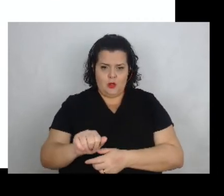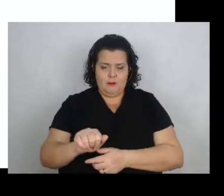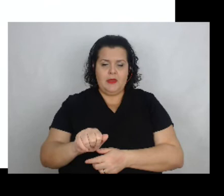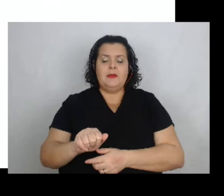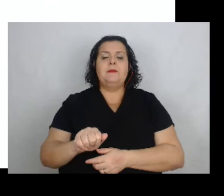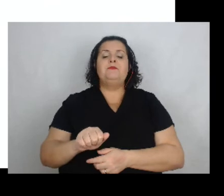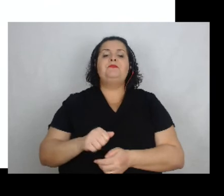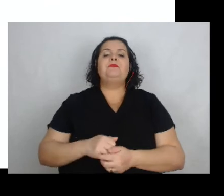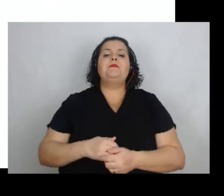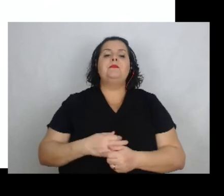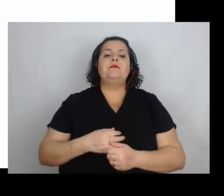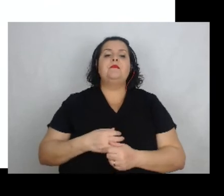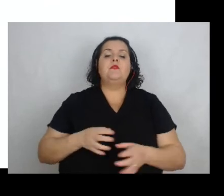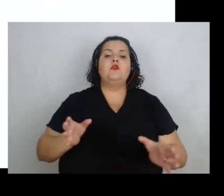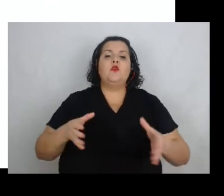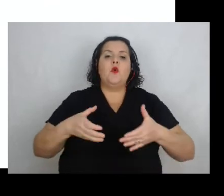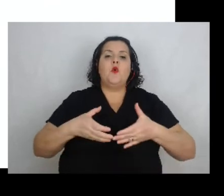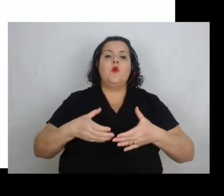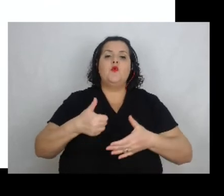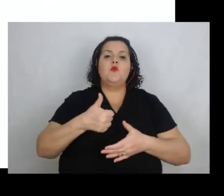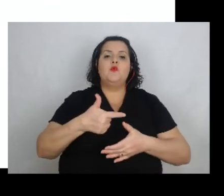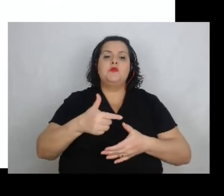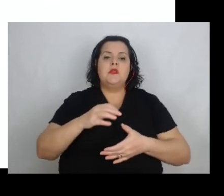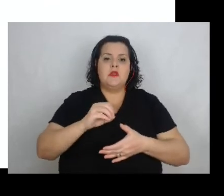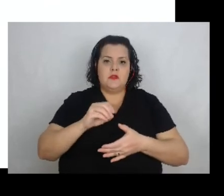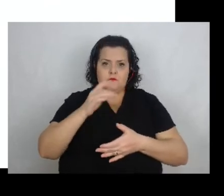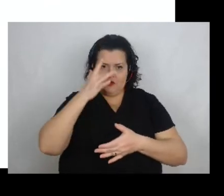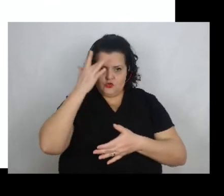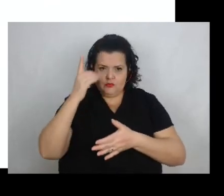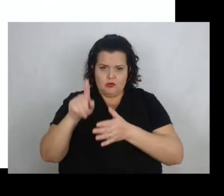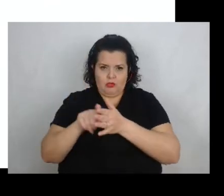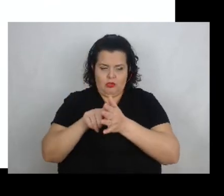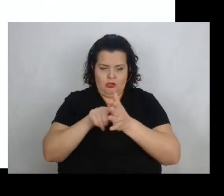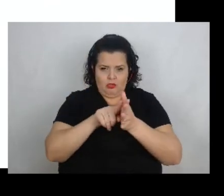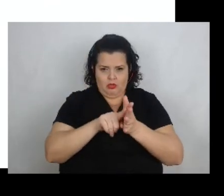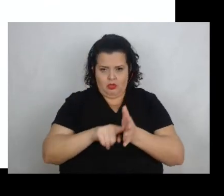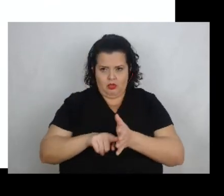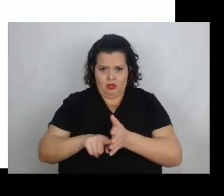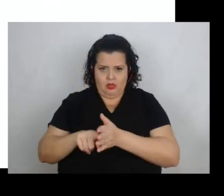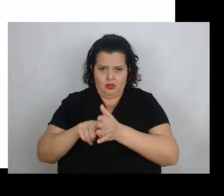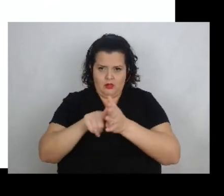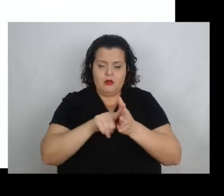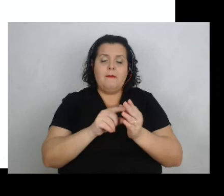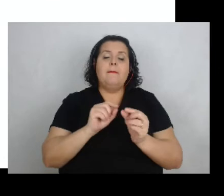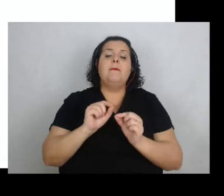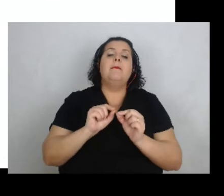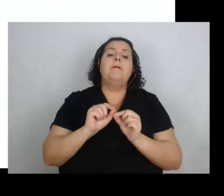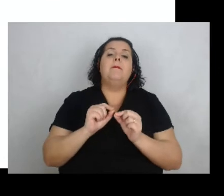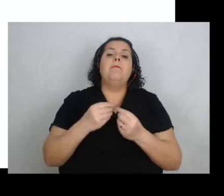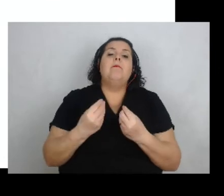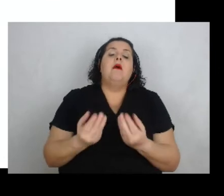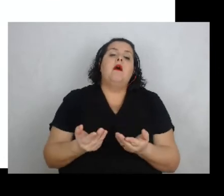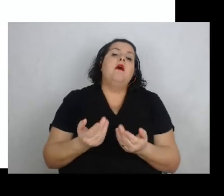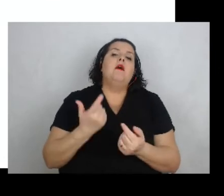120 pesquisadores, vai proporcionar a entrada em comunidades, em populações vulneráveis e trazer uma nova visão que